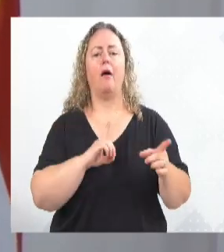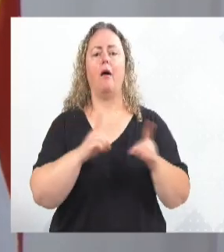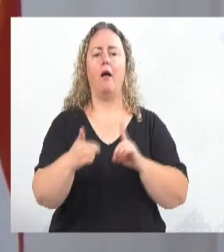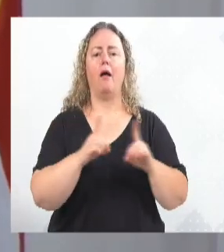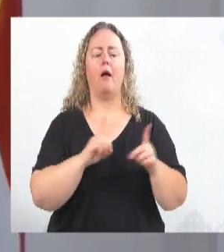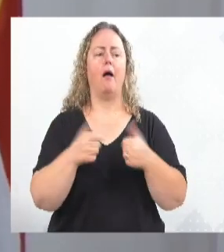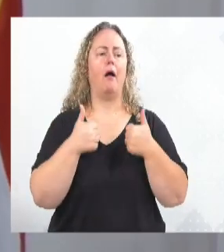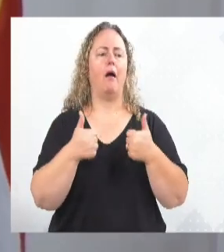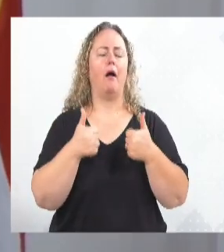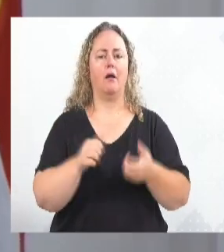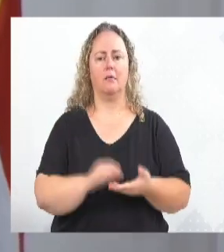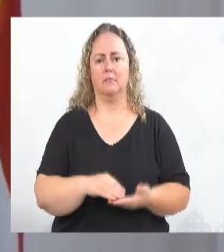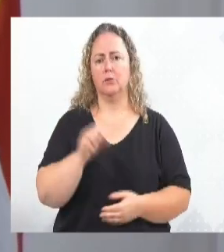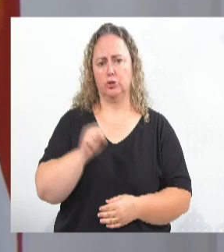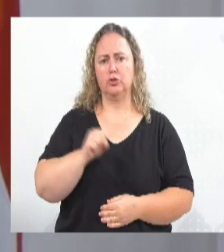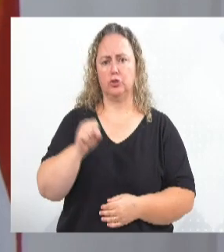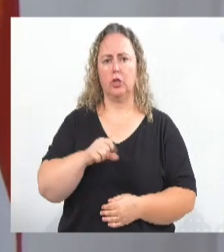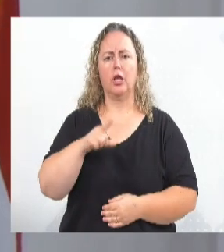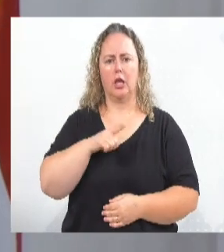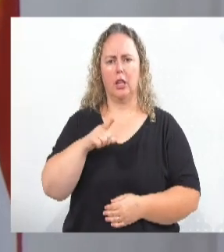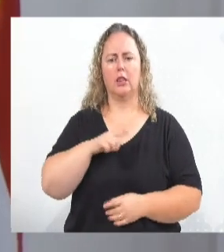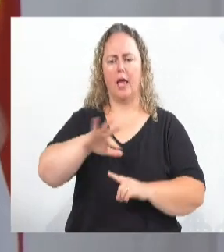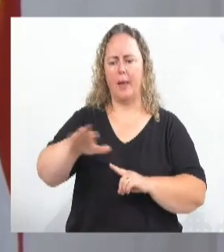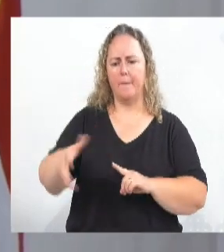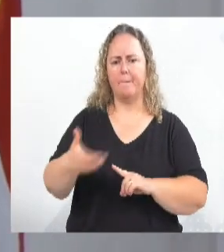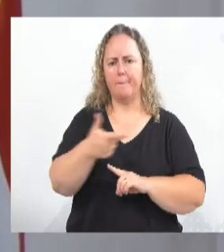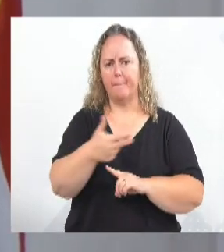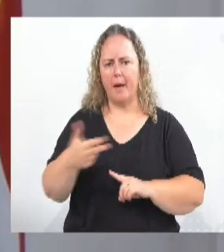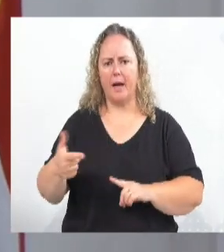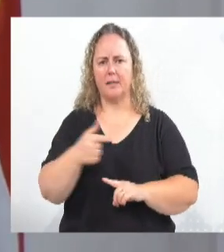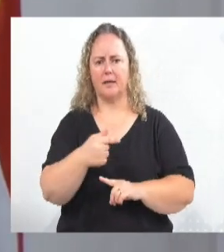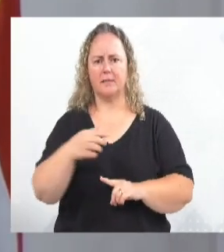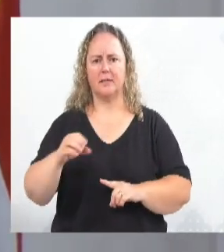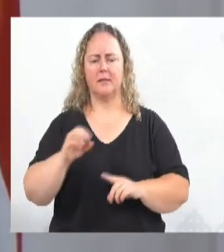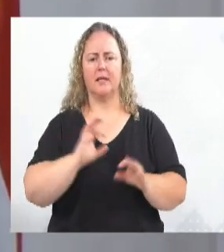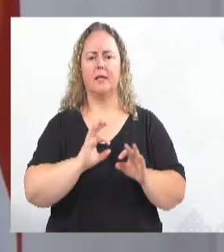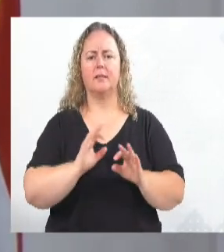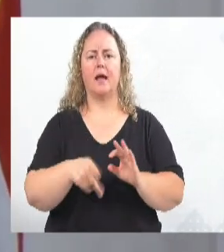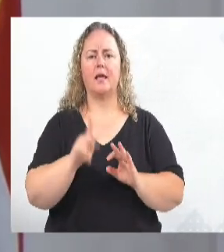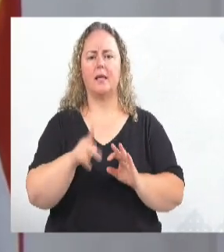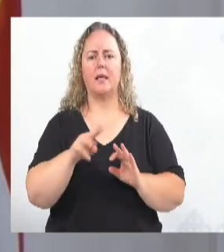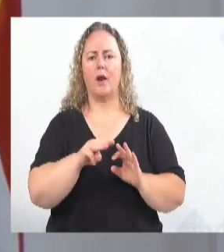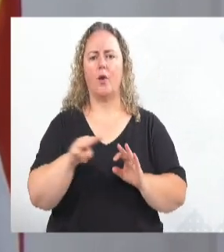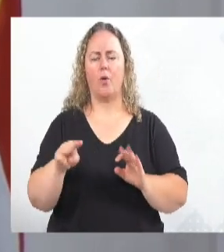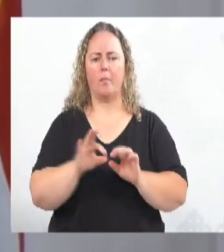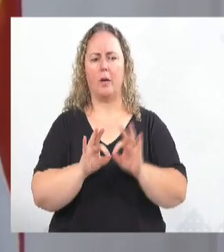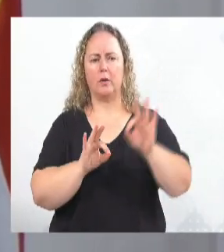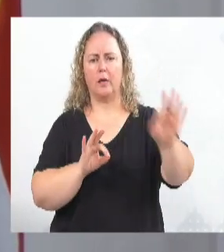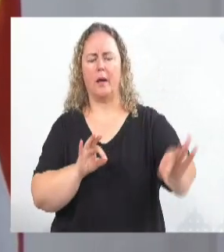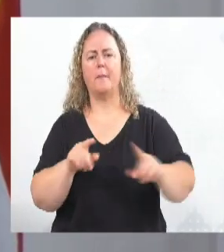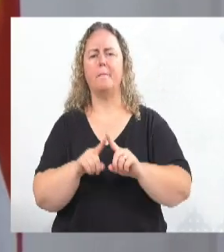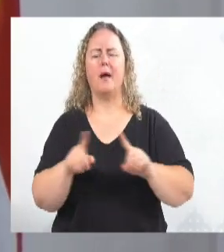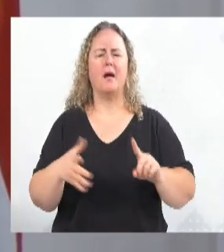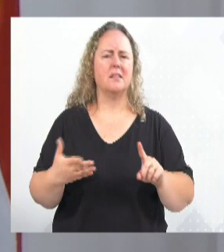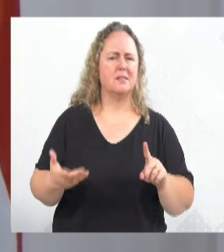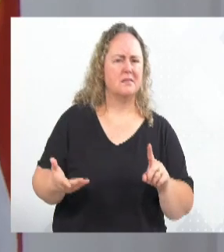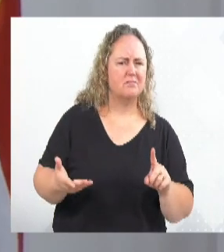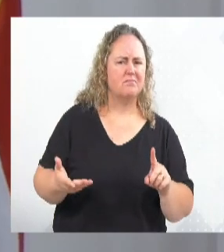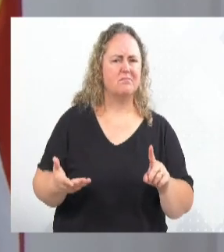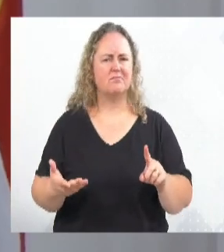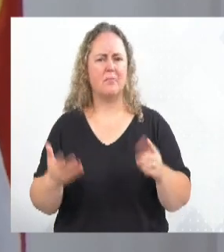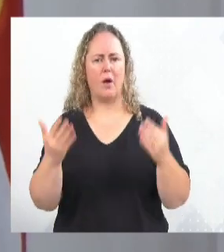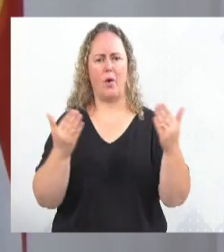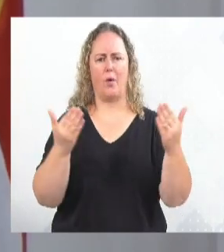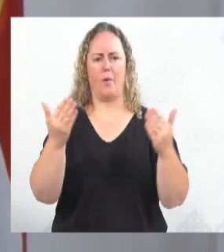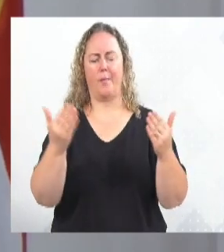sai. Realmente, tem muitas máquinas em todos os mais de 70 quilômetros de obra da 470 aqui. Mas a que preço? A comparação